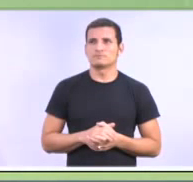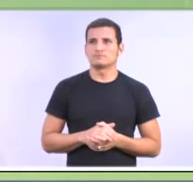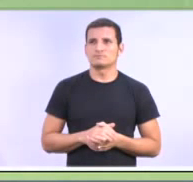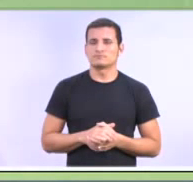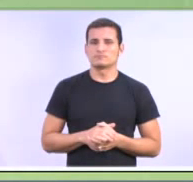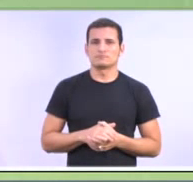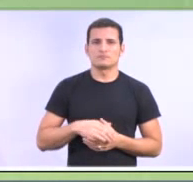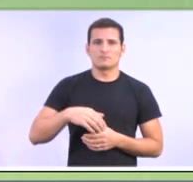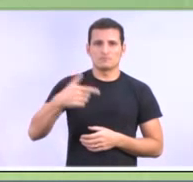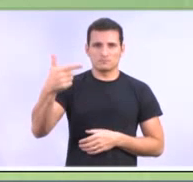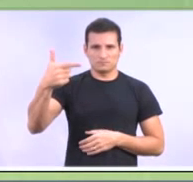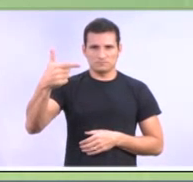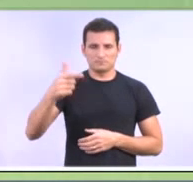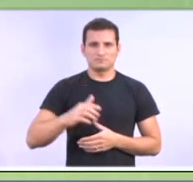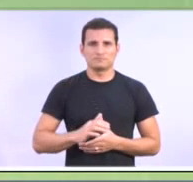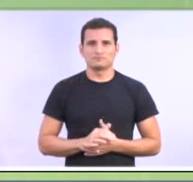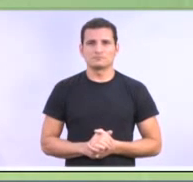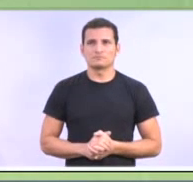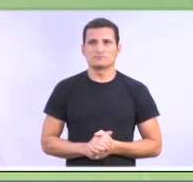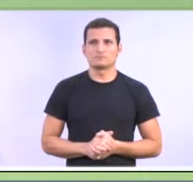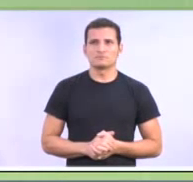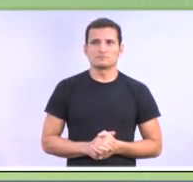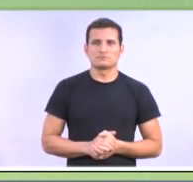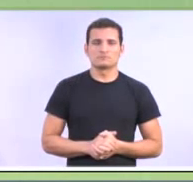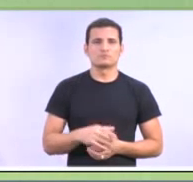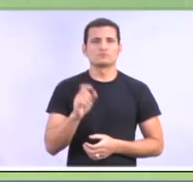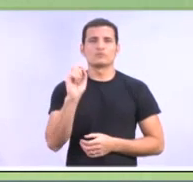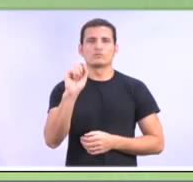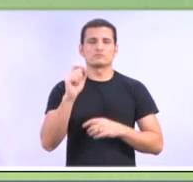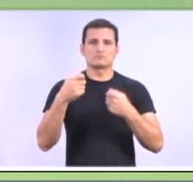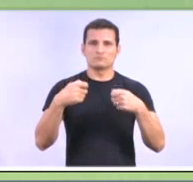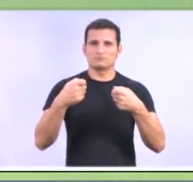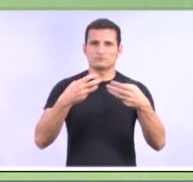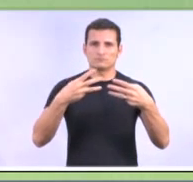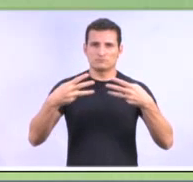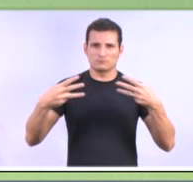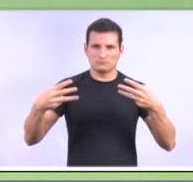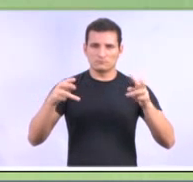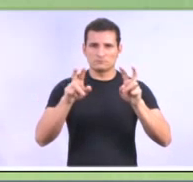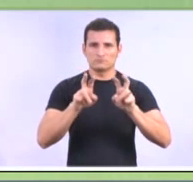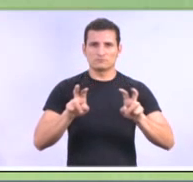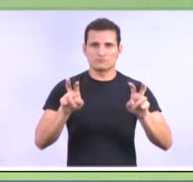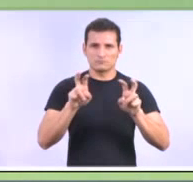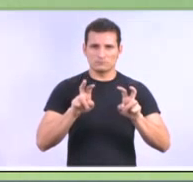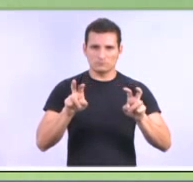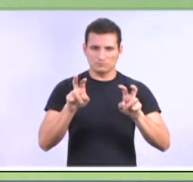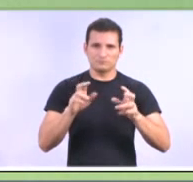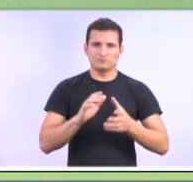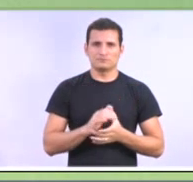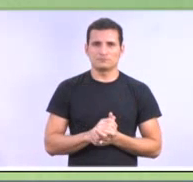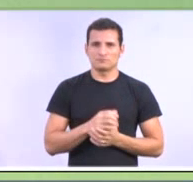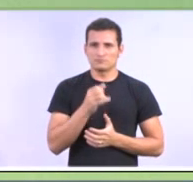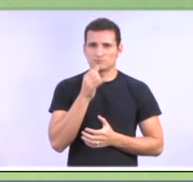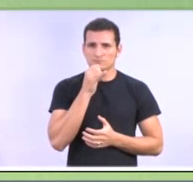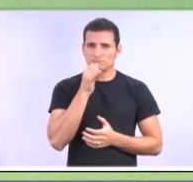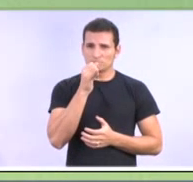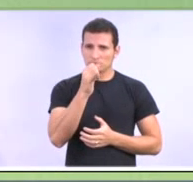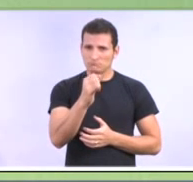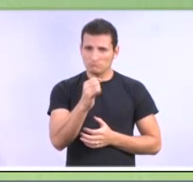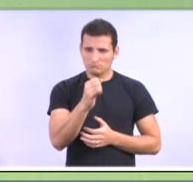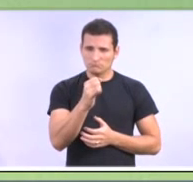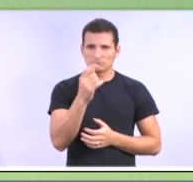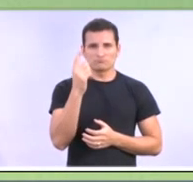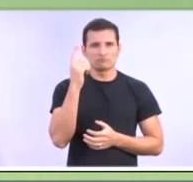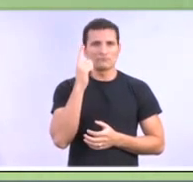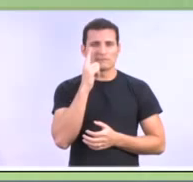Questão 2. O que é necessário em uma rede de computadores para que, em caso de queda de um link ou